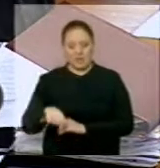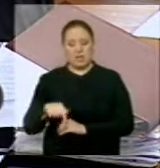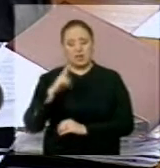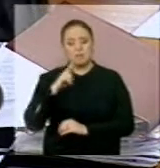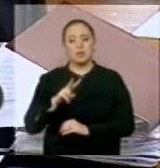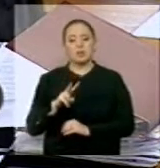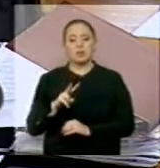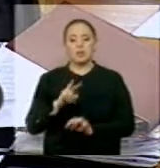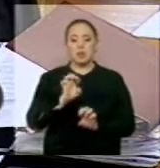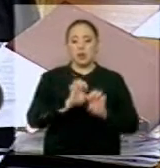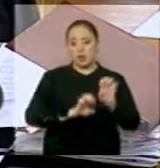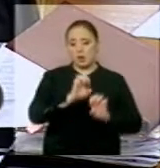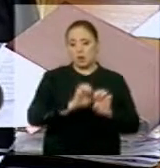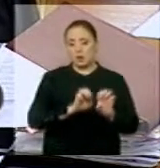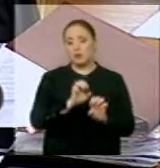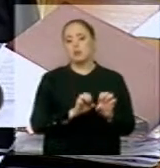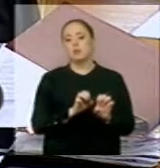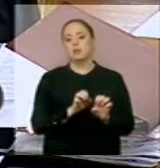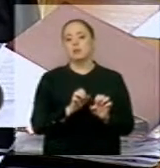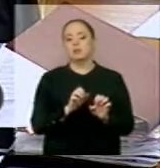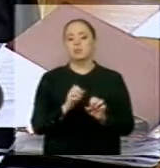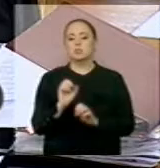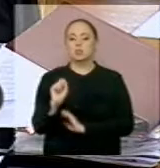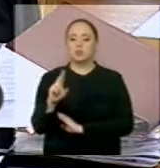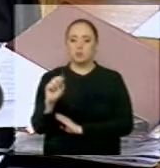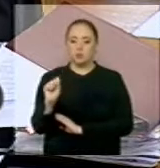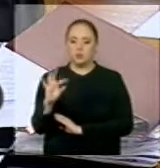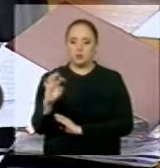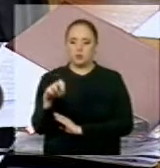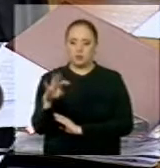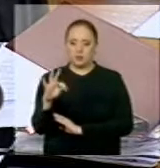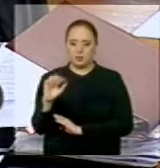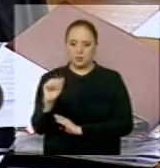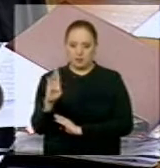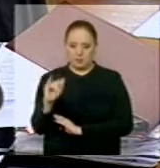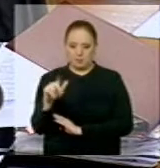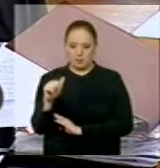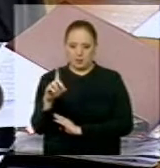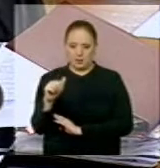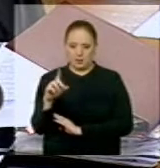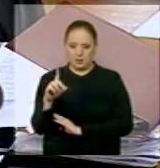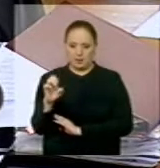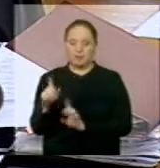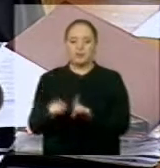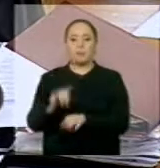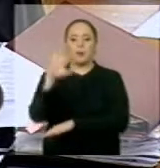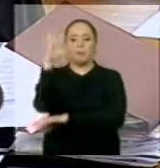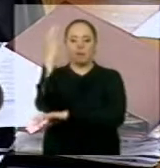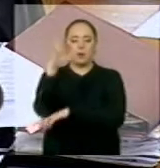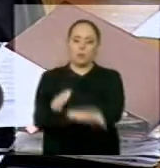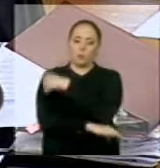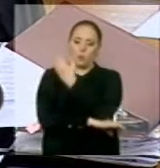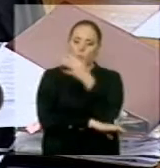entre o equilíbrio da sustentabilidade do meio ambiente, o equilíbrio da